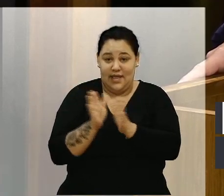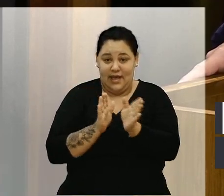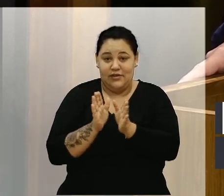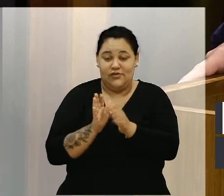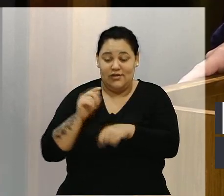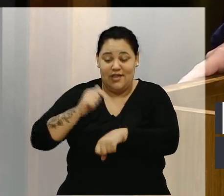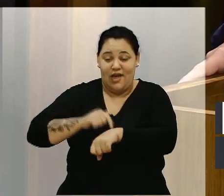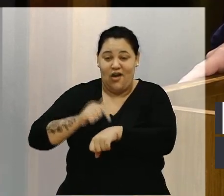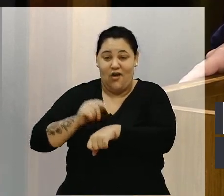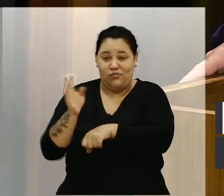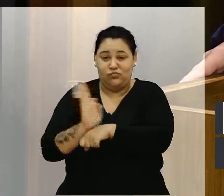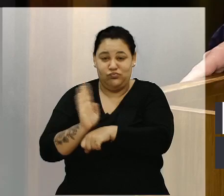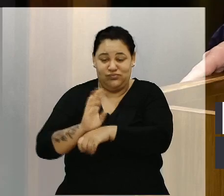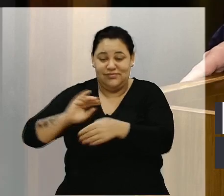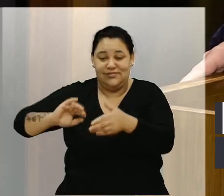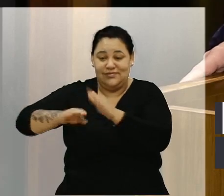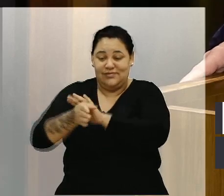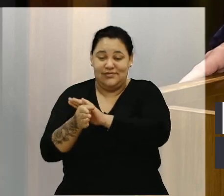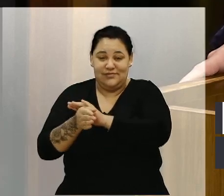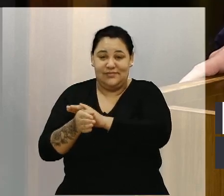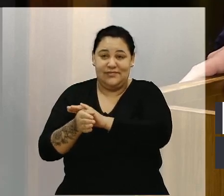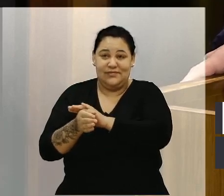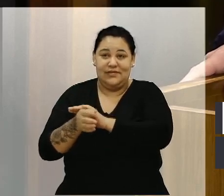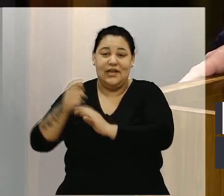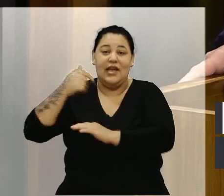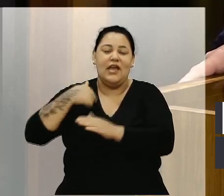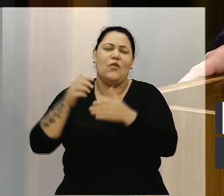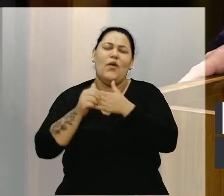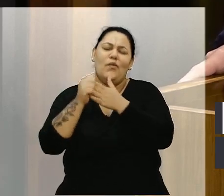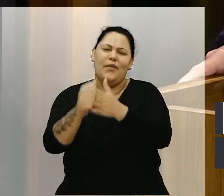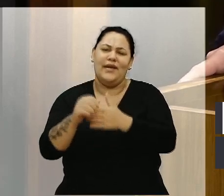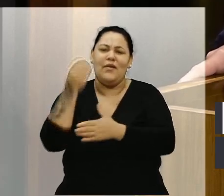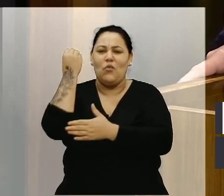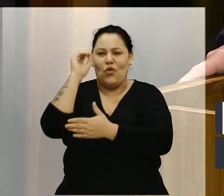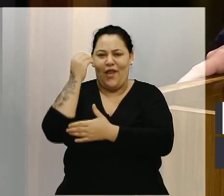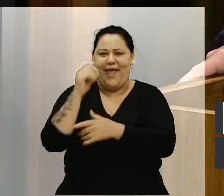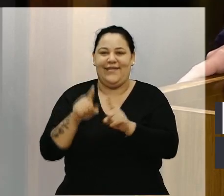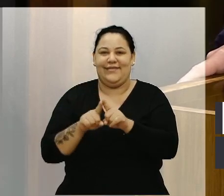sessões adaptadas. Eu acompanhava em Porto Alegre